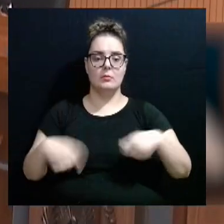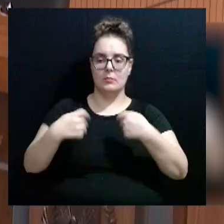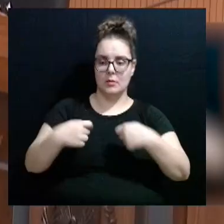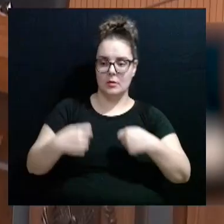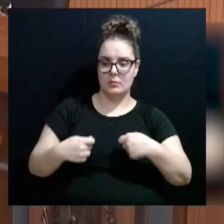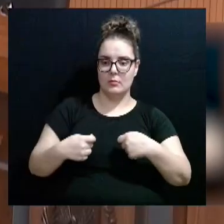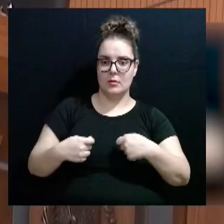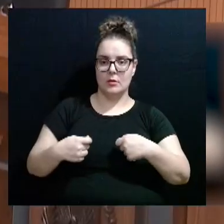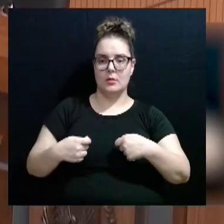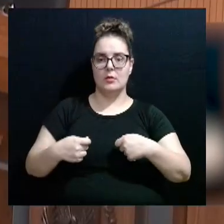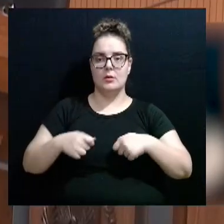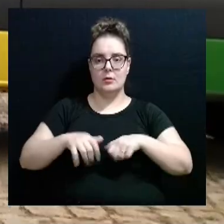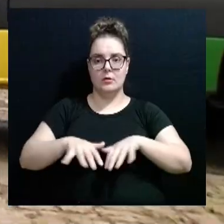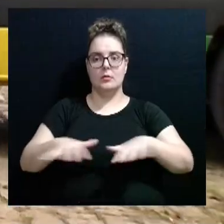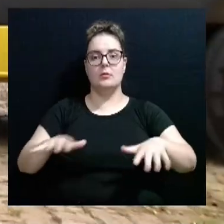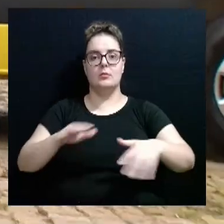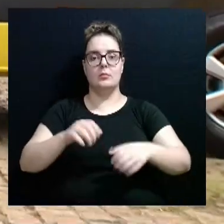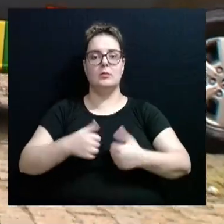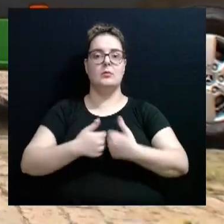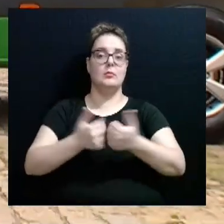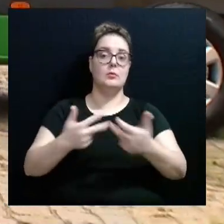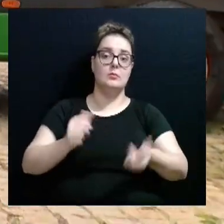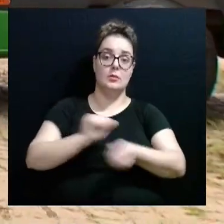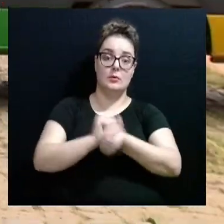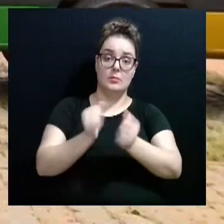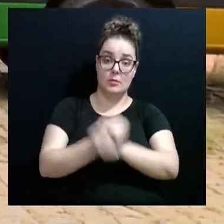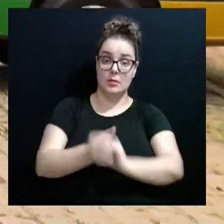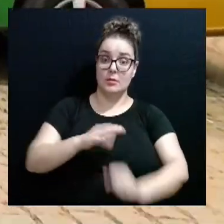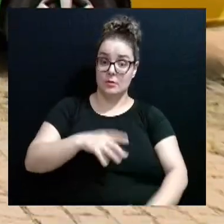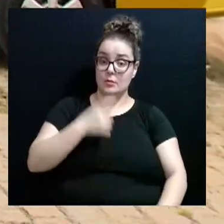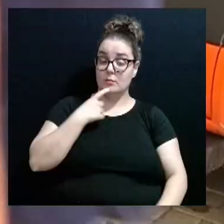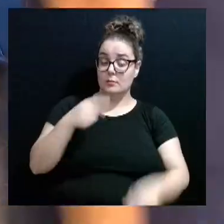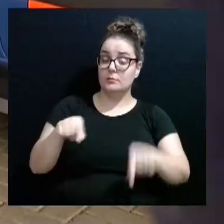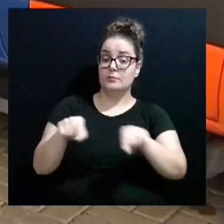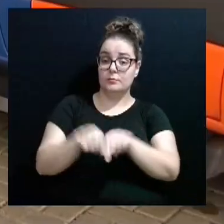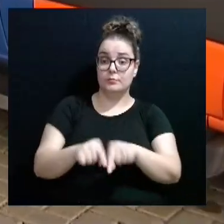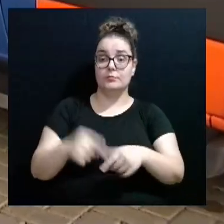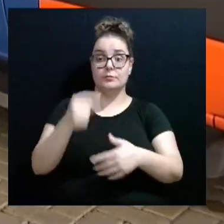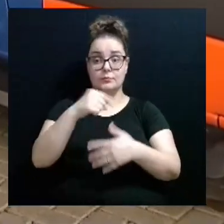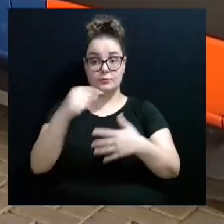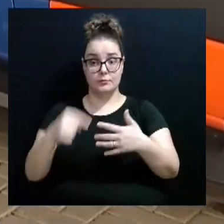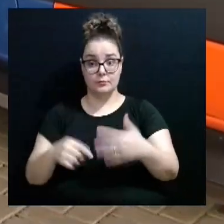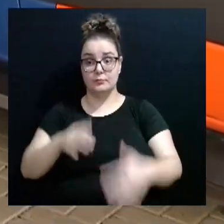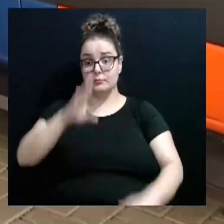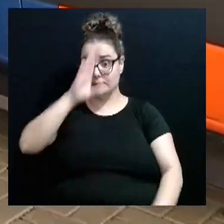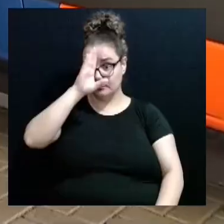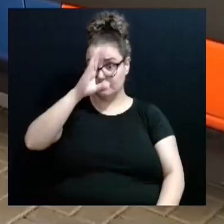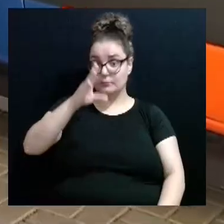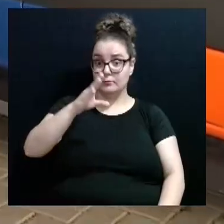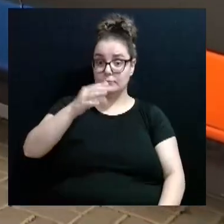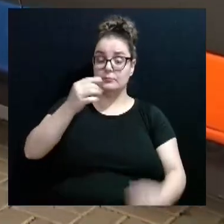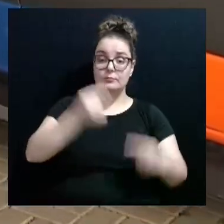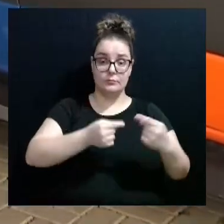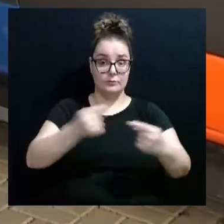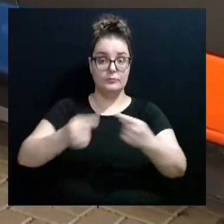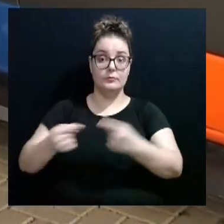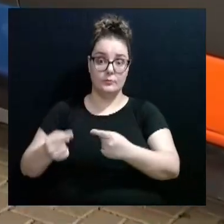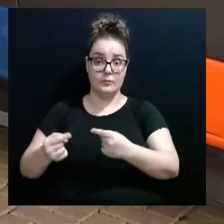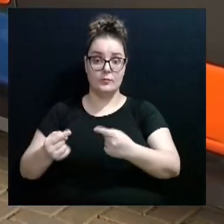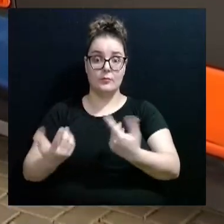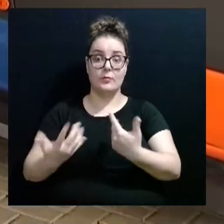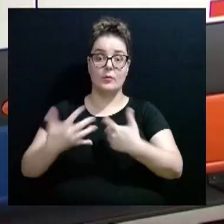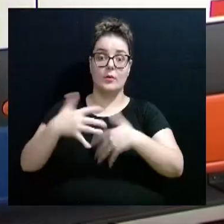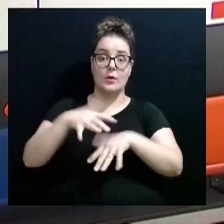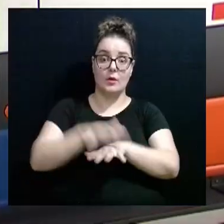transporte adaptado em Campinas. Além disso, um dos pontos centrais foi a discussão sobre a inclusão dos